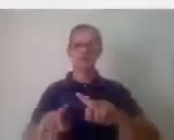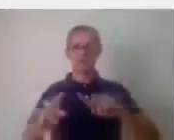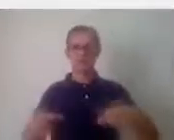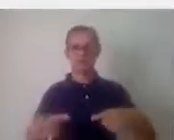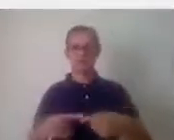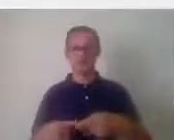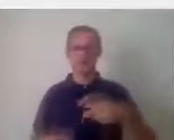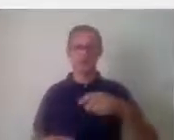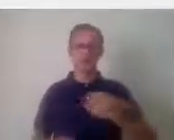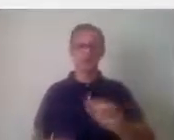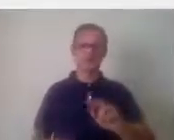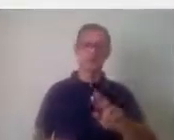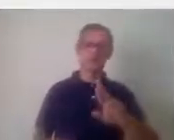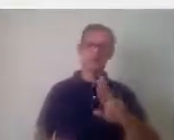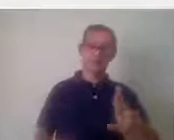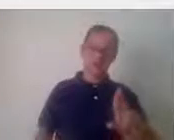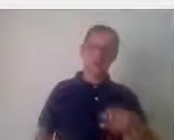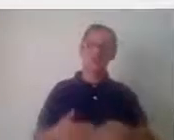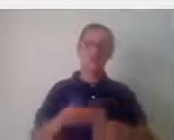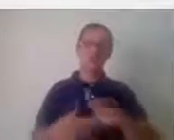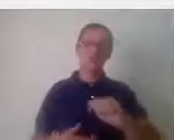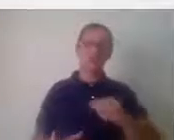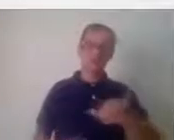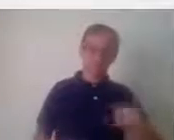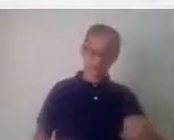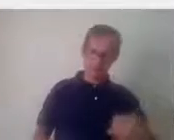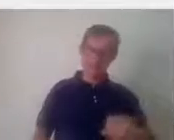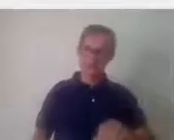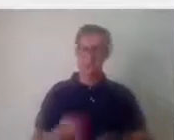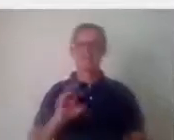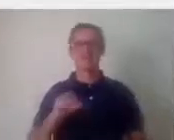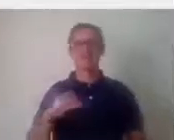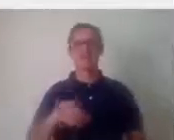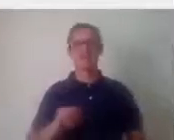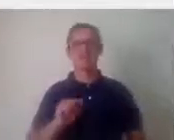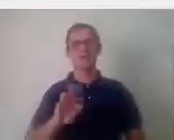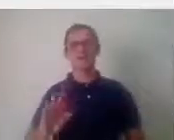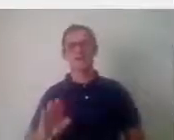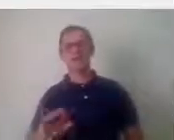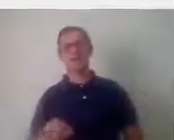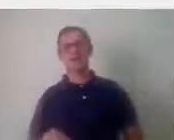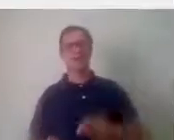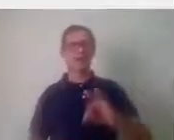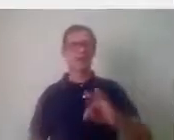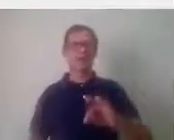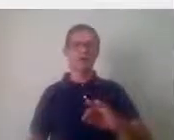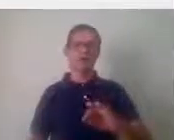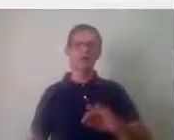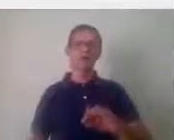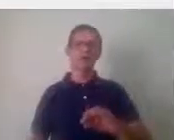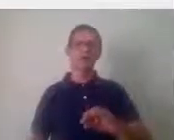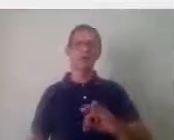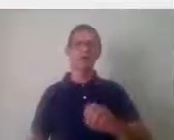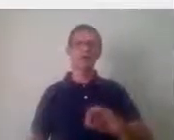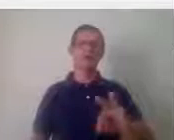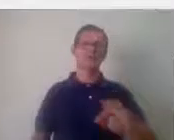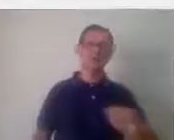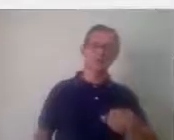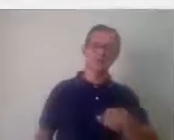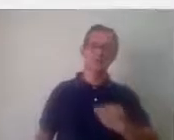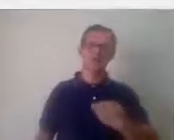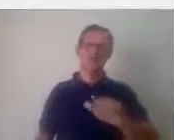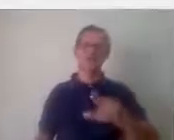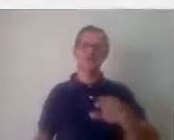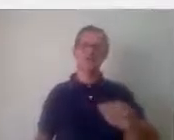polar R, que ele é dado, o meu raio varia de 0 a b, e o meu θ de alfa a beta, né?